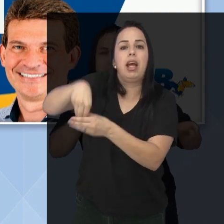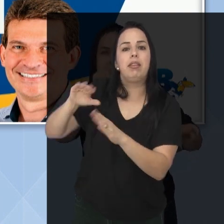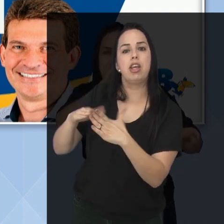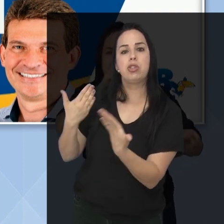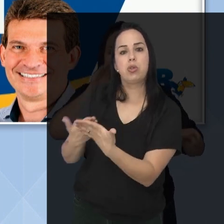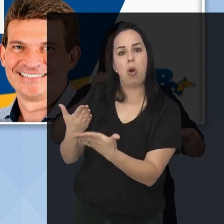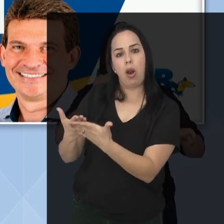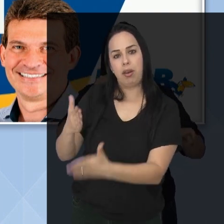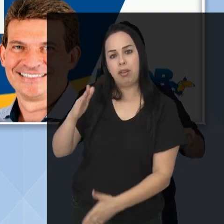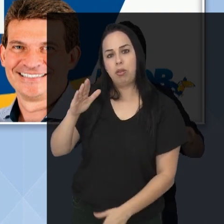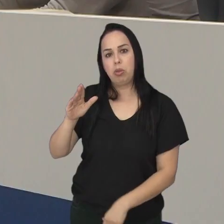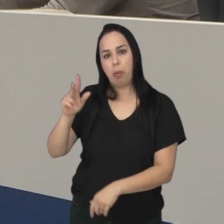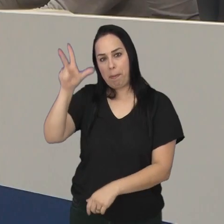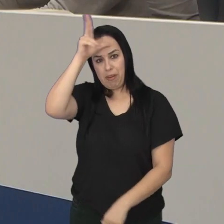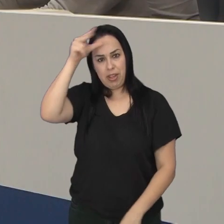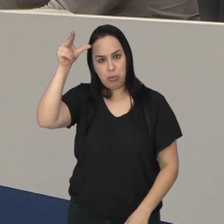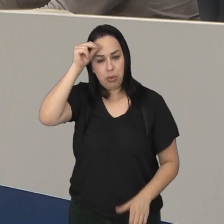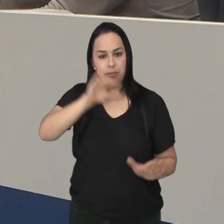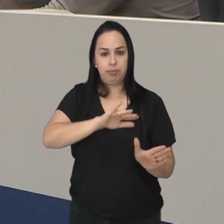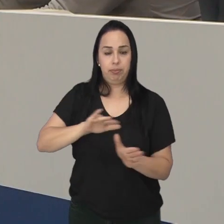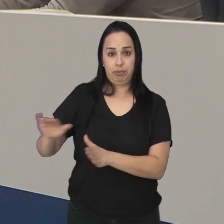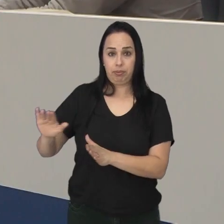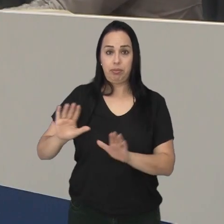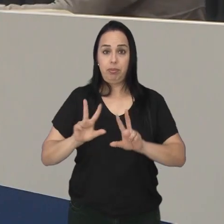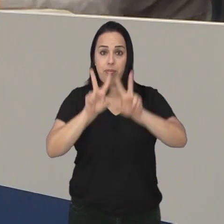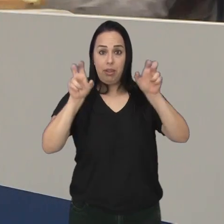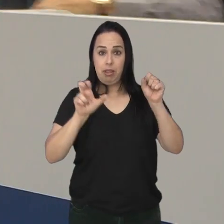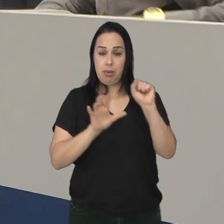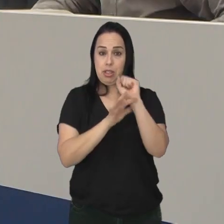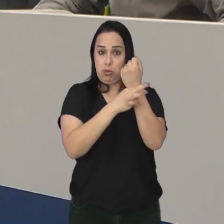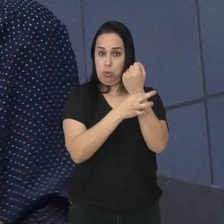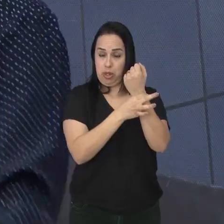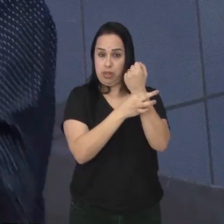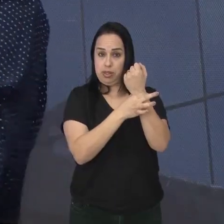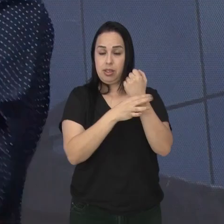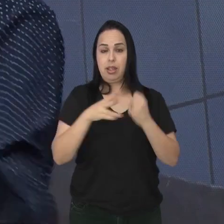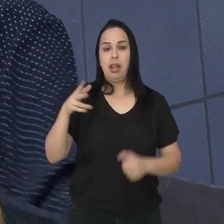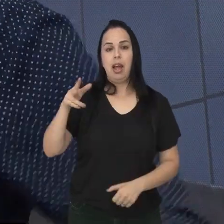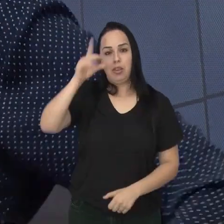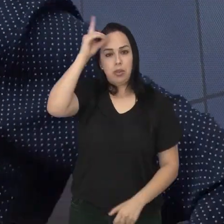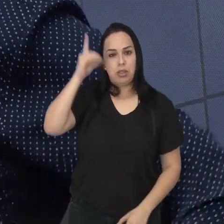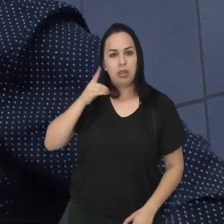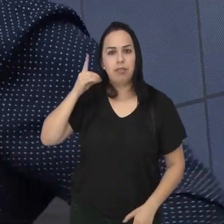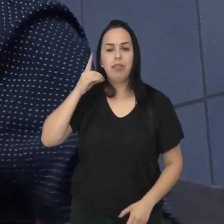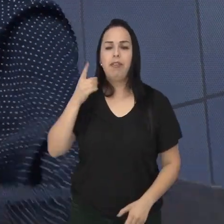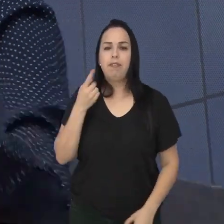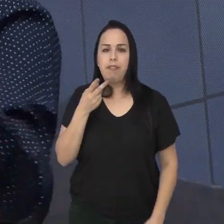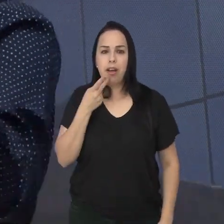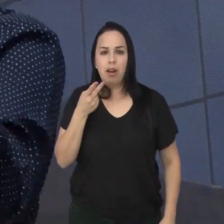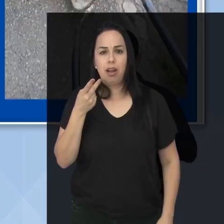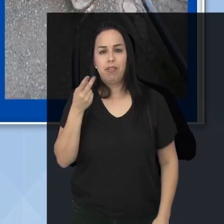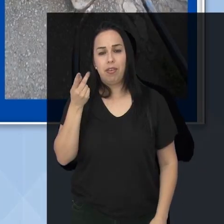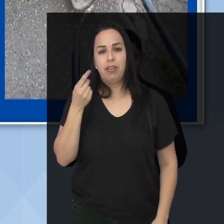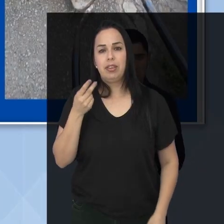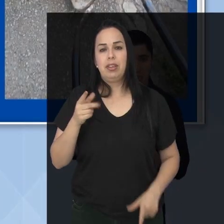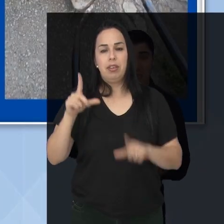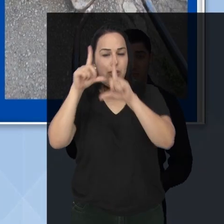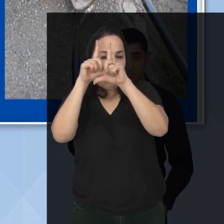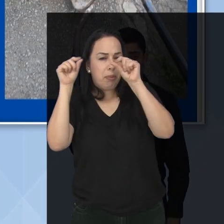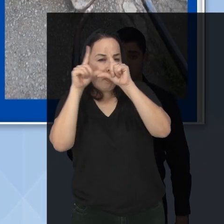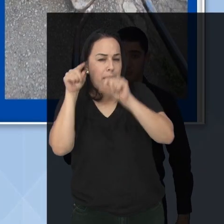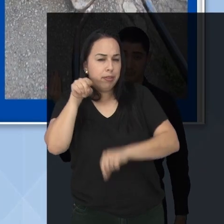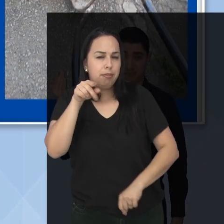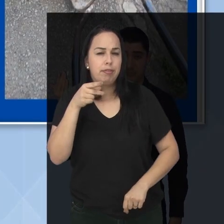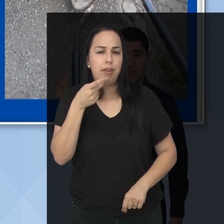rede pública do município. Sobre a segurança pública, a vereadora Dulce Rita abordou furtos realizados no prédio do programa Provisão